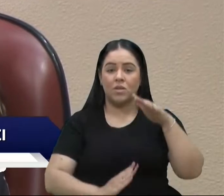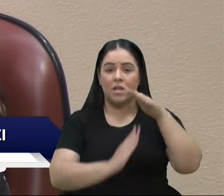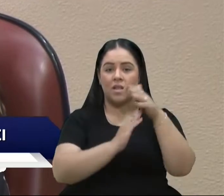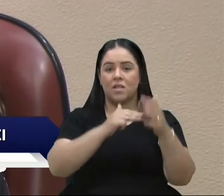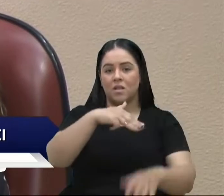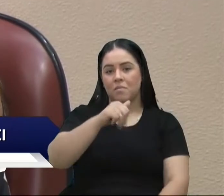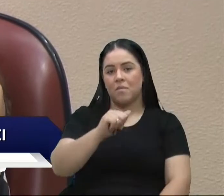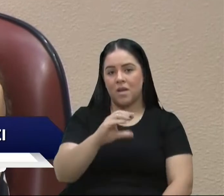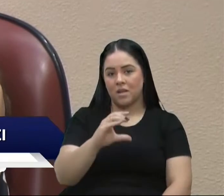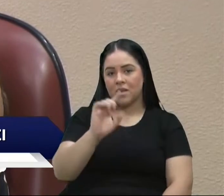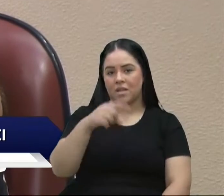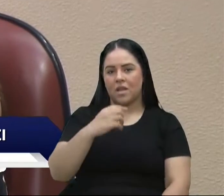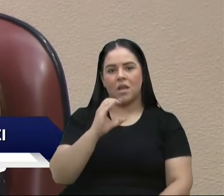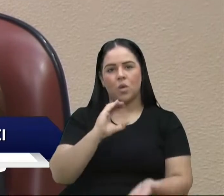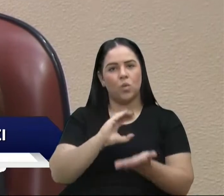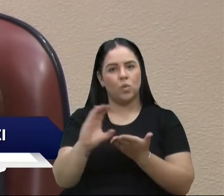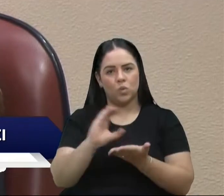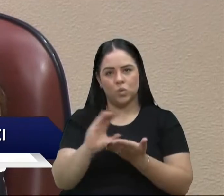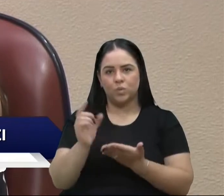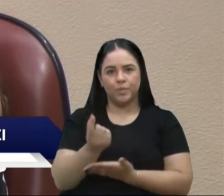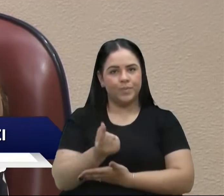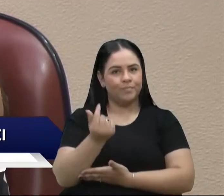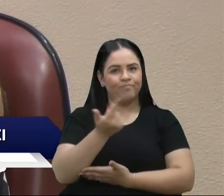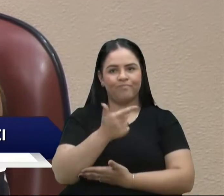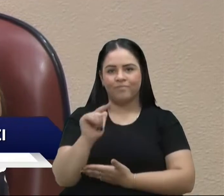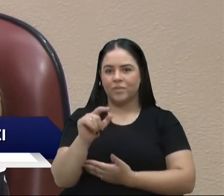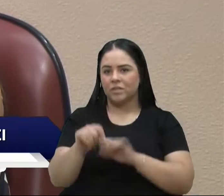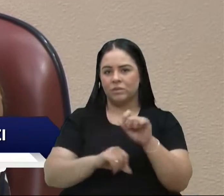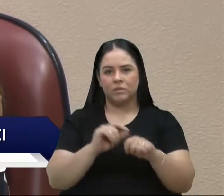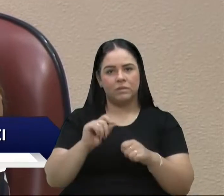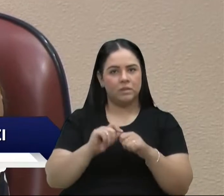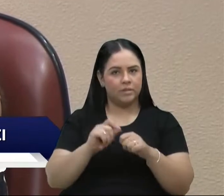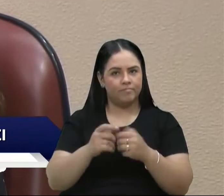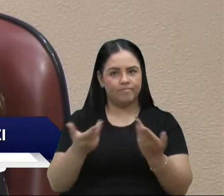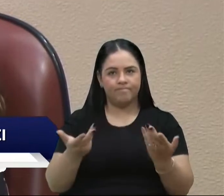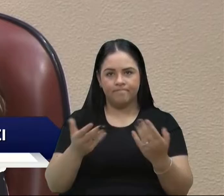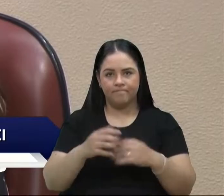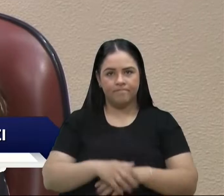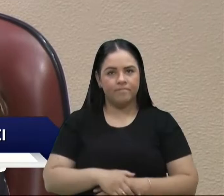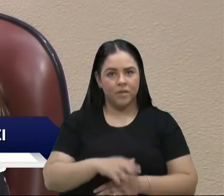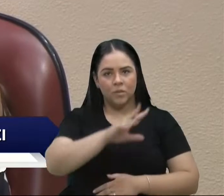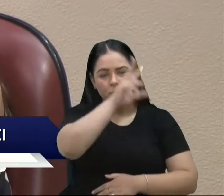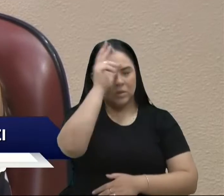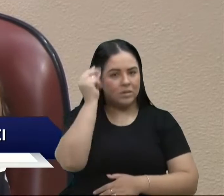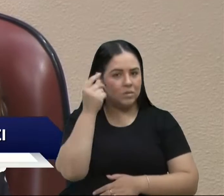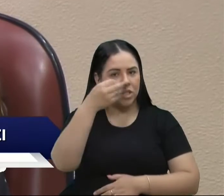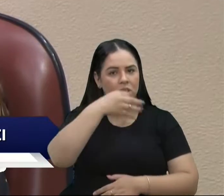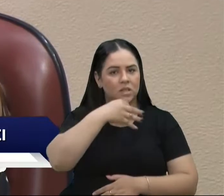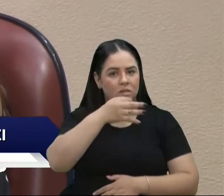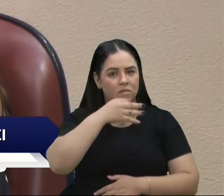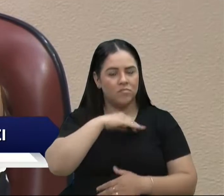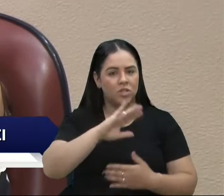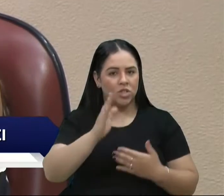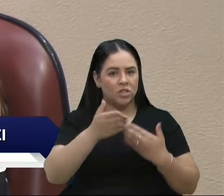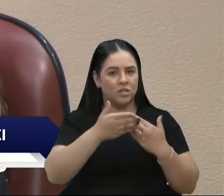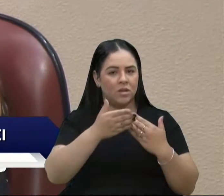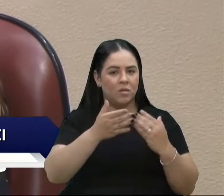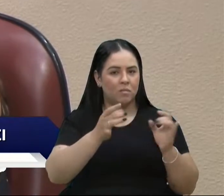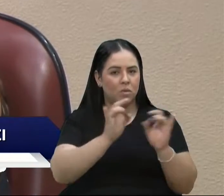recurso financeiro, gente, sinto muito, não tem milagre aqui para ser feito. O município de Caxias vai fechar esse ano com